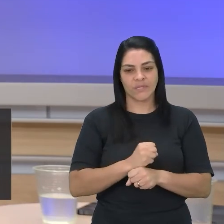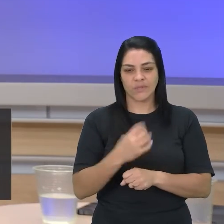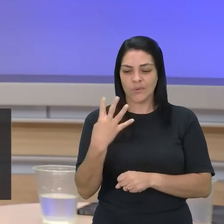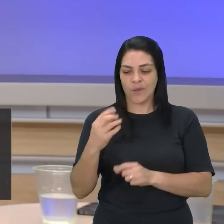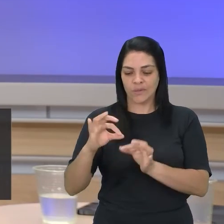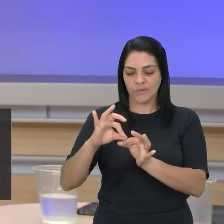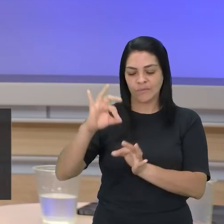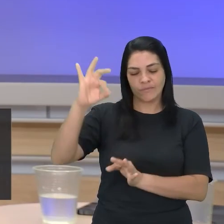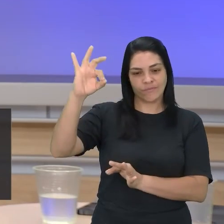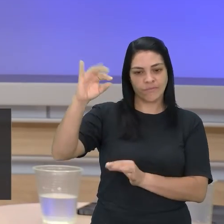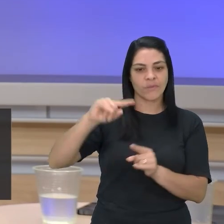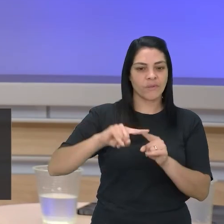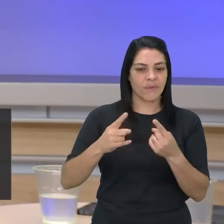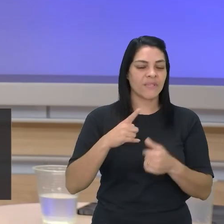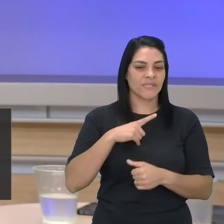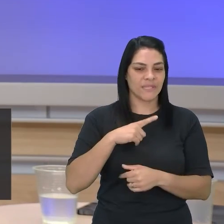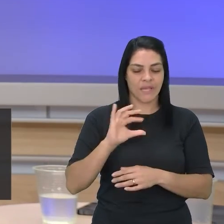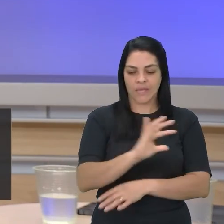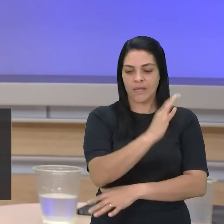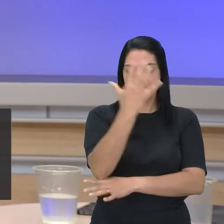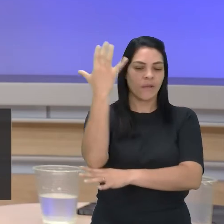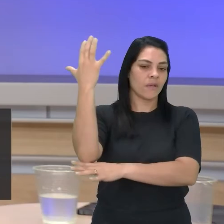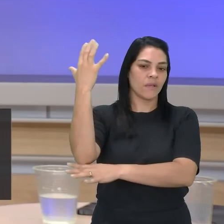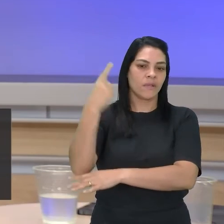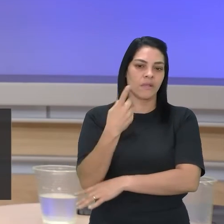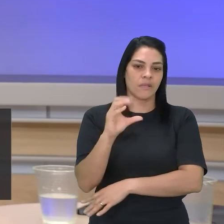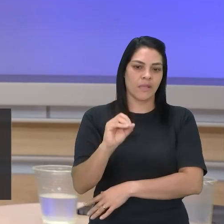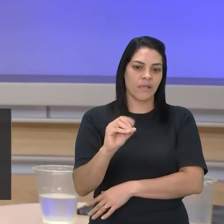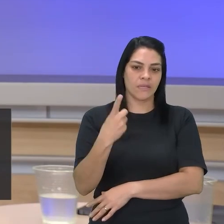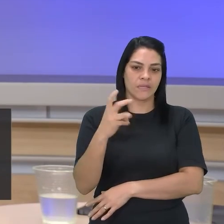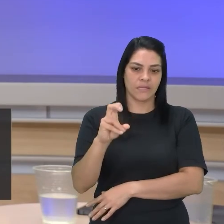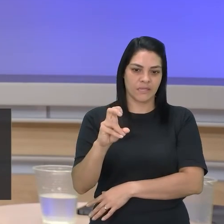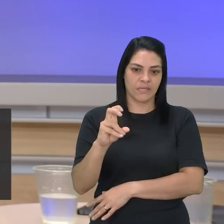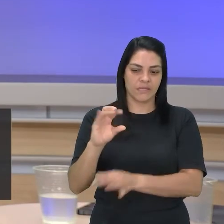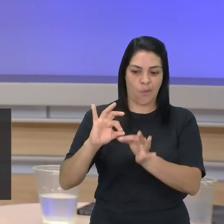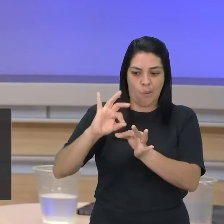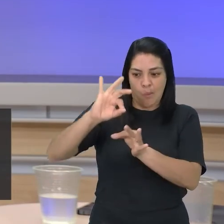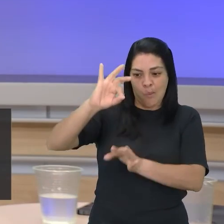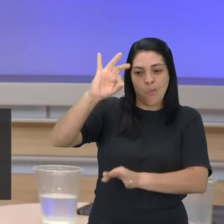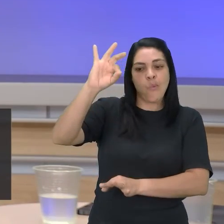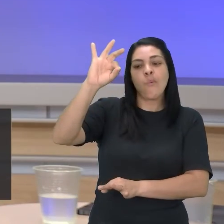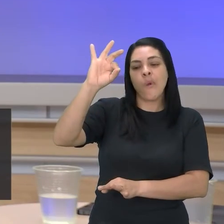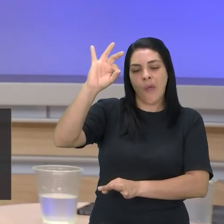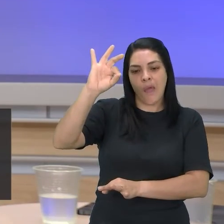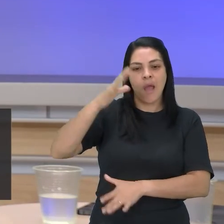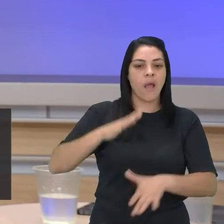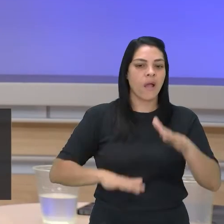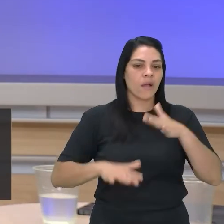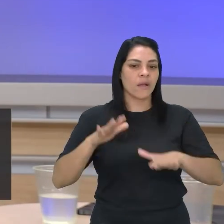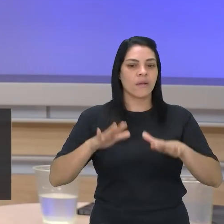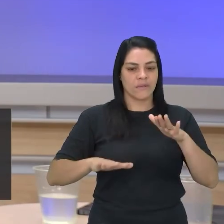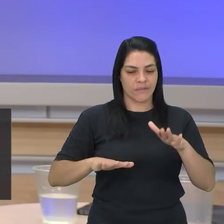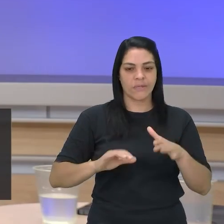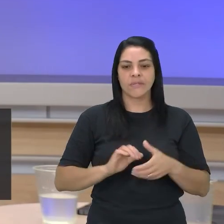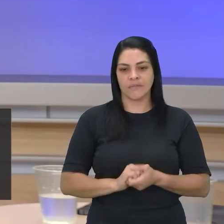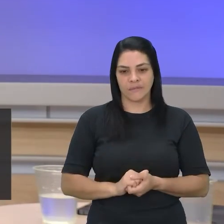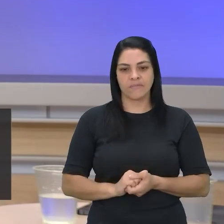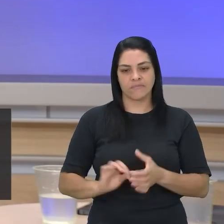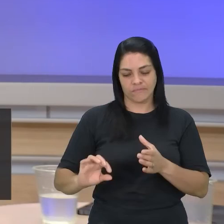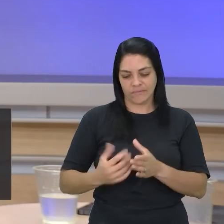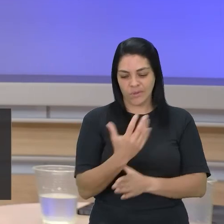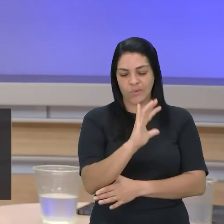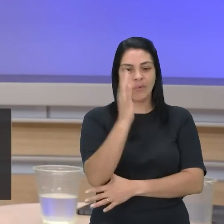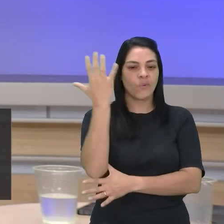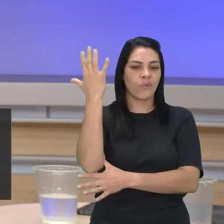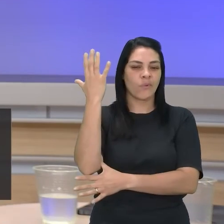altura, mas a gente tem árvores ali que vão chegar a 10, 15, 20 metros. E às vezes são as espécies secundárias, então que